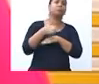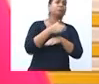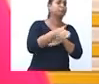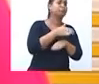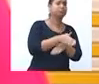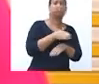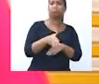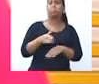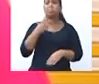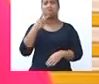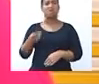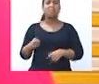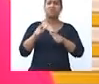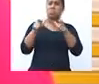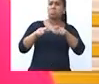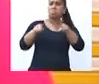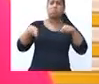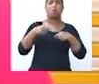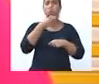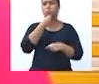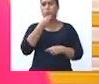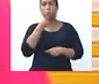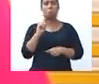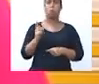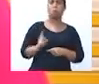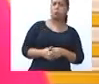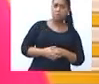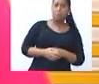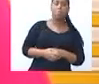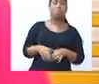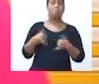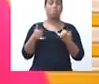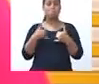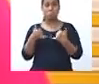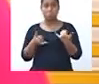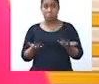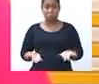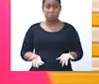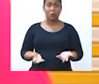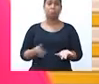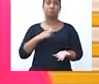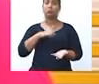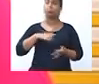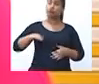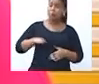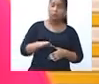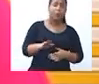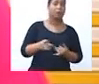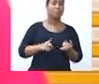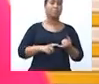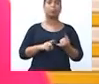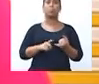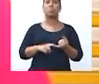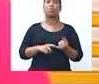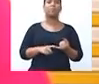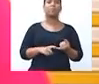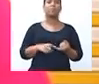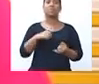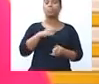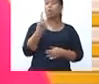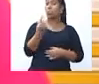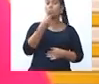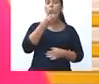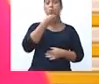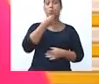tinha distinção se era um ambiente masculino ou não. Brinquedos, eu tinha carrinhos... Eu tenho só um